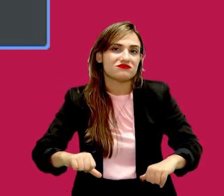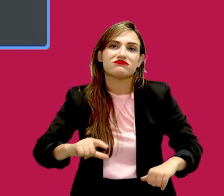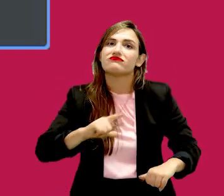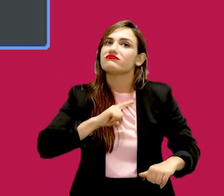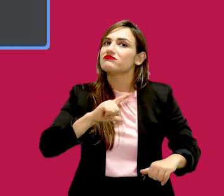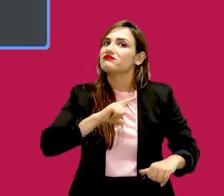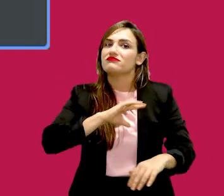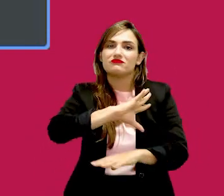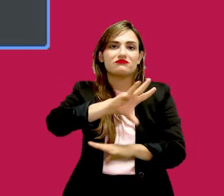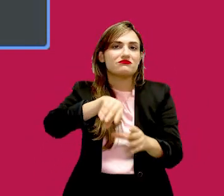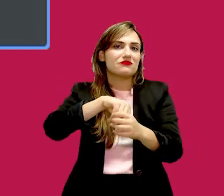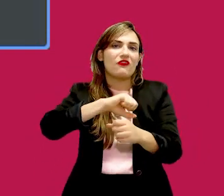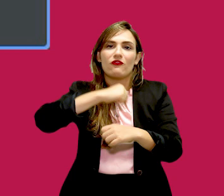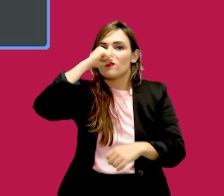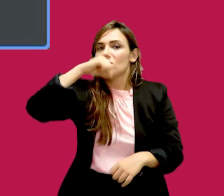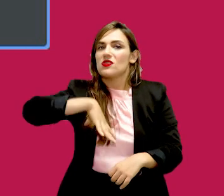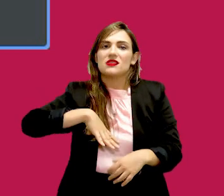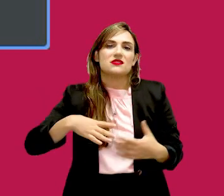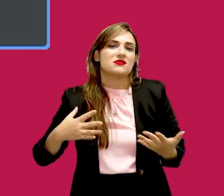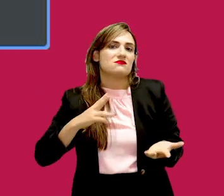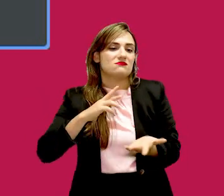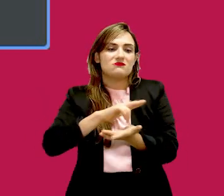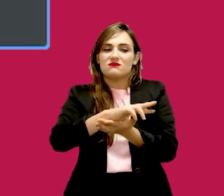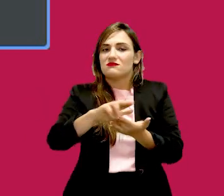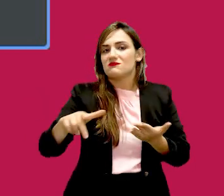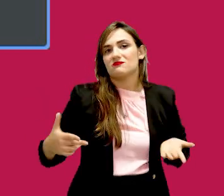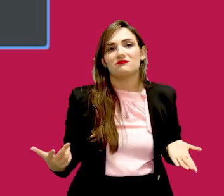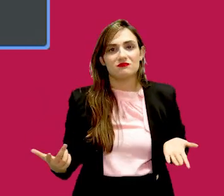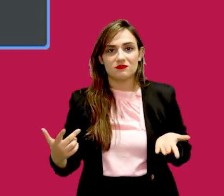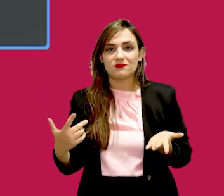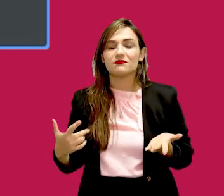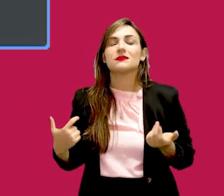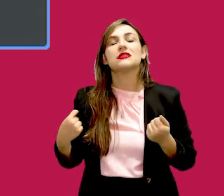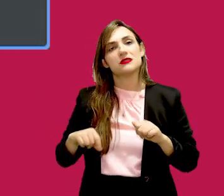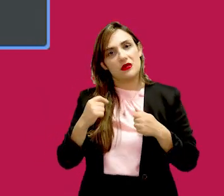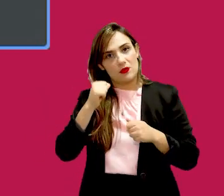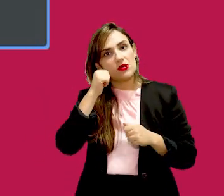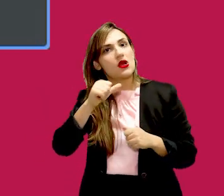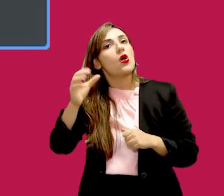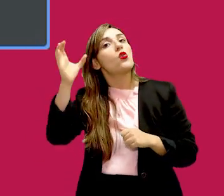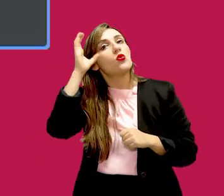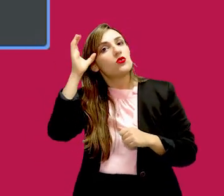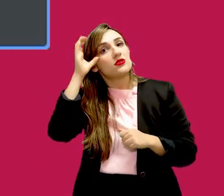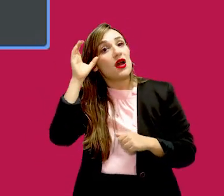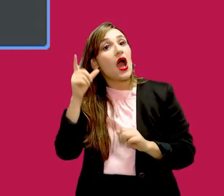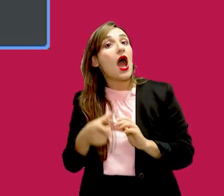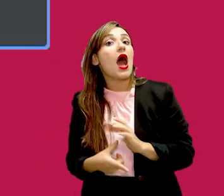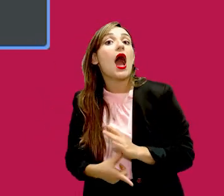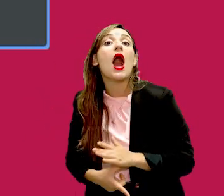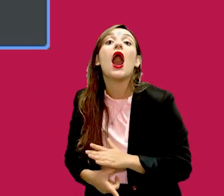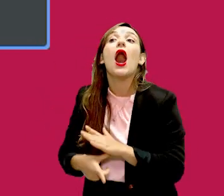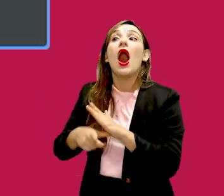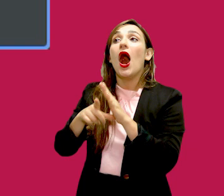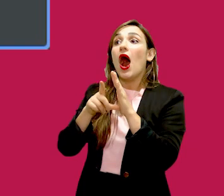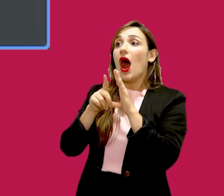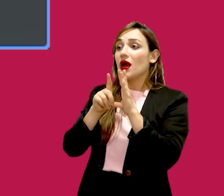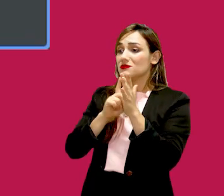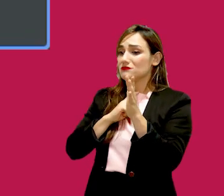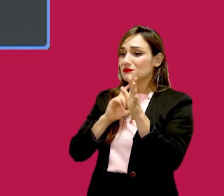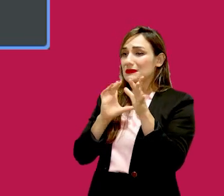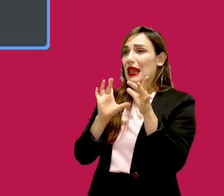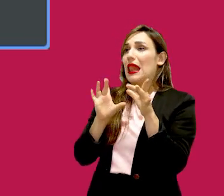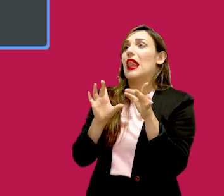violência no pacote, né? Então é muito importante isso, que as mulheres entendam que antes